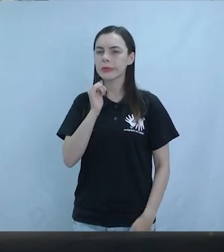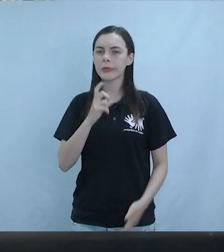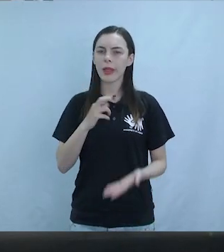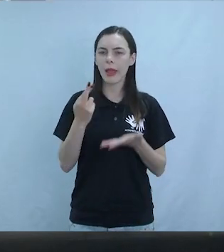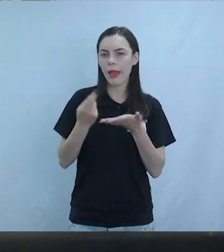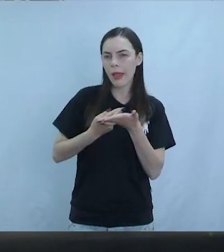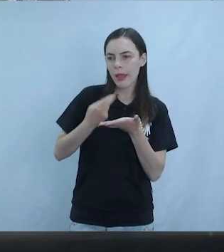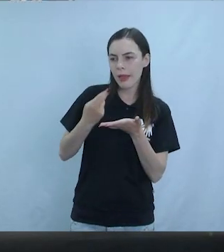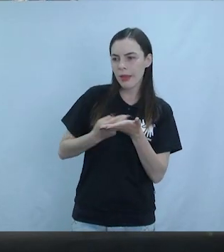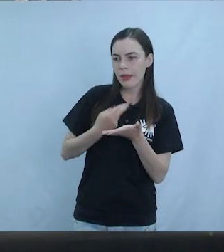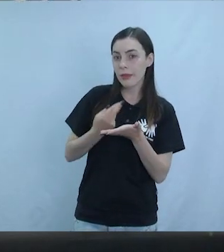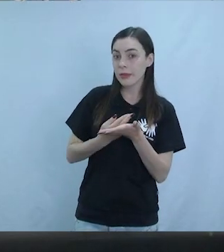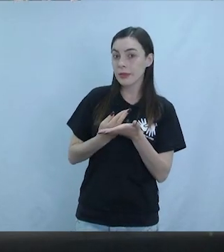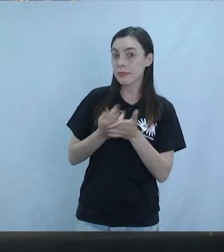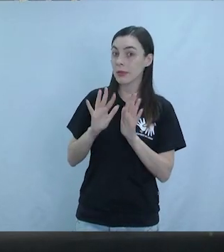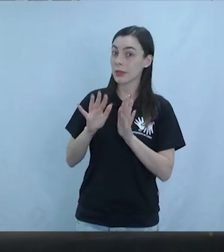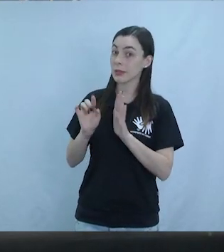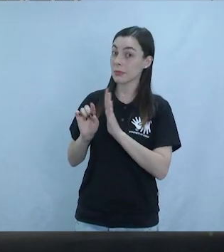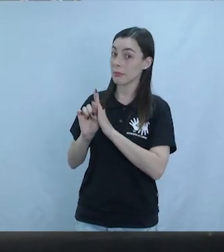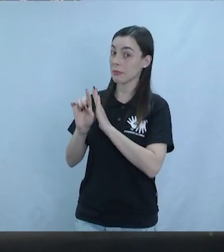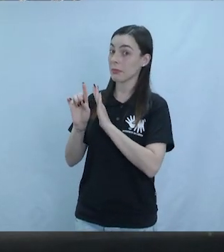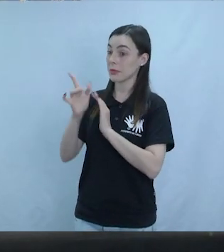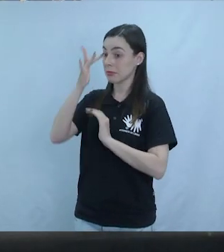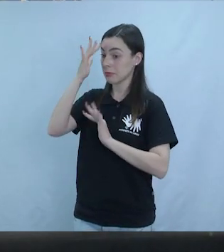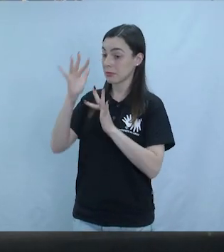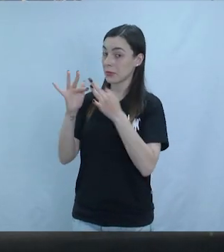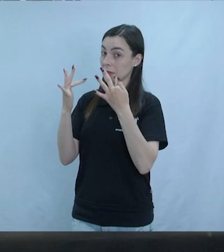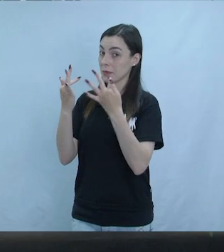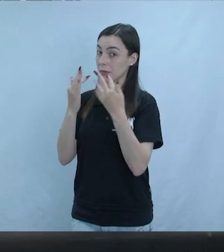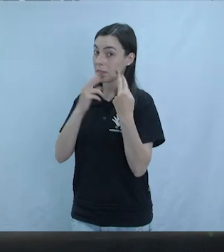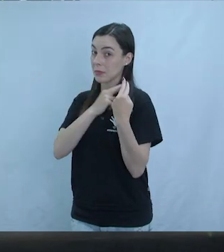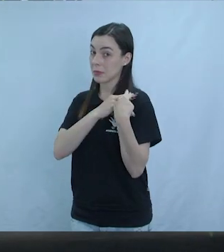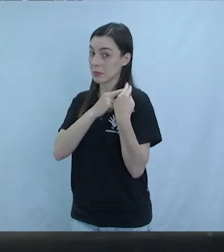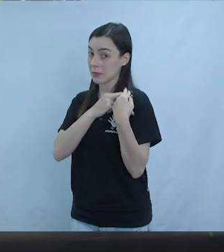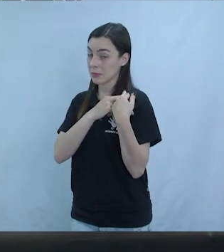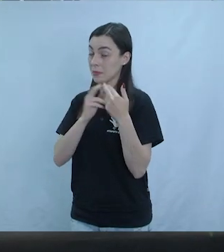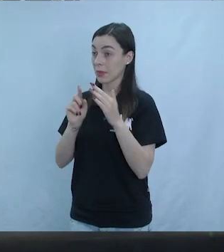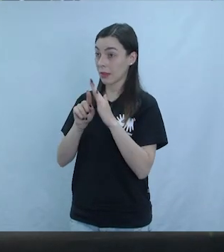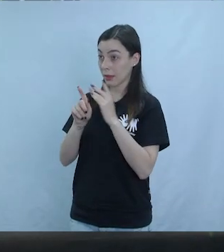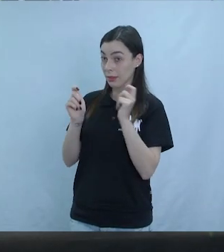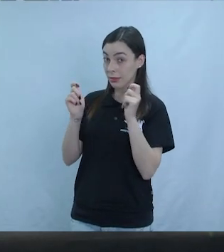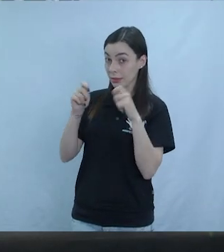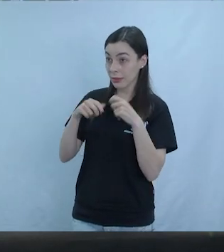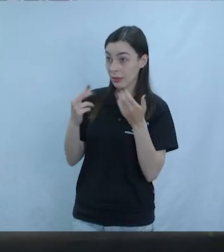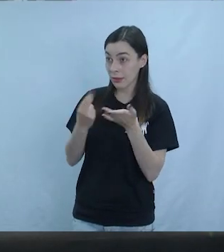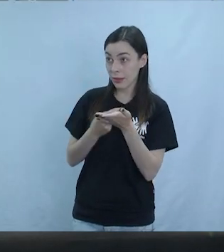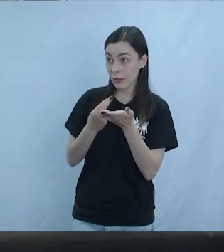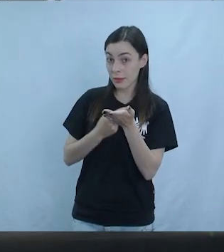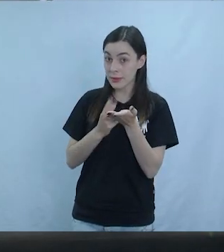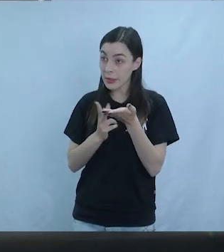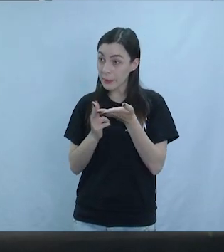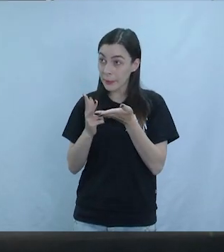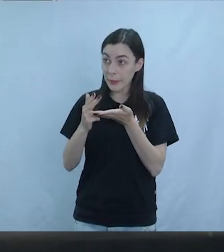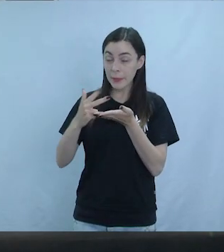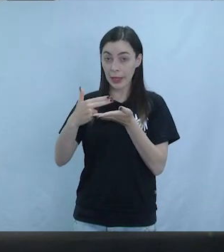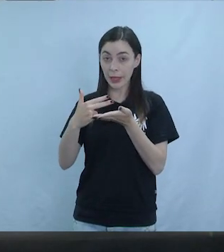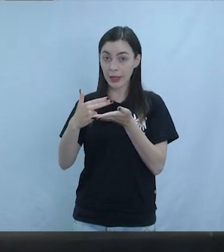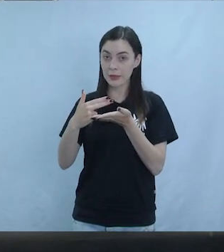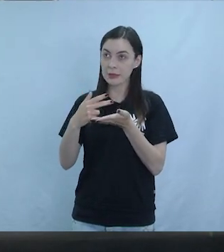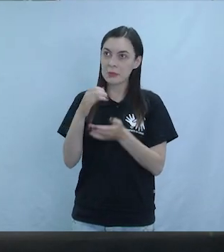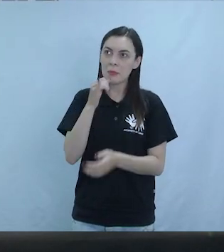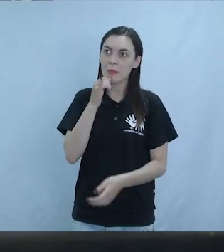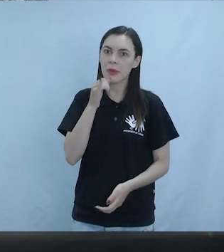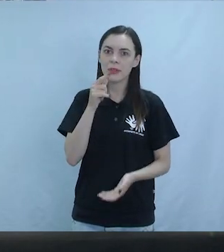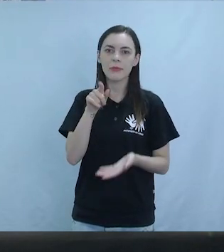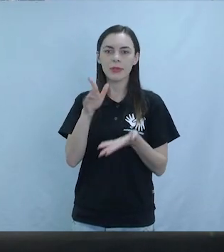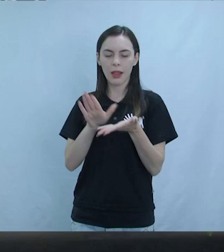conseguir alguma revista. Mas primeiro pergunte para sua família, para quem você está junto, se aquela revista pode ser